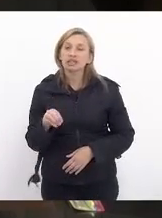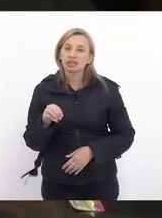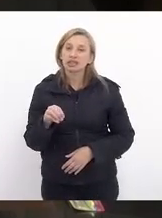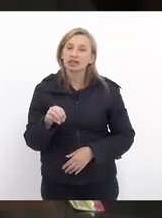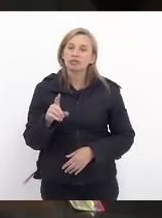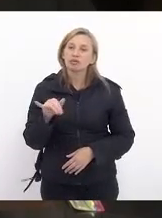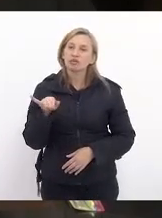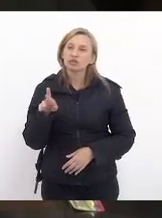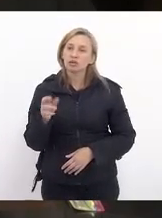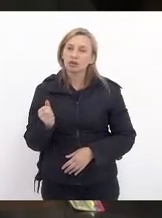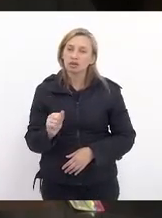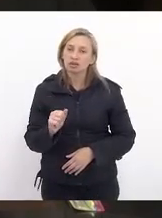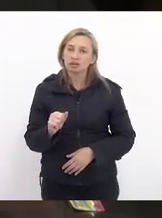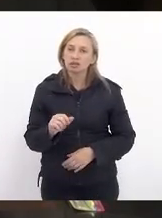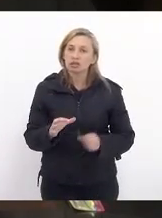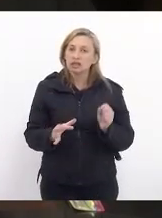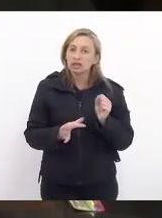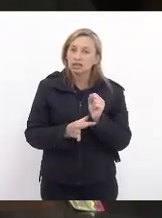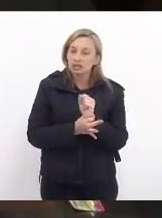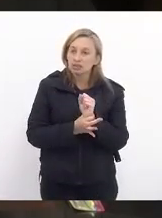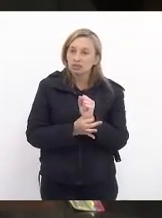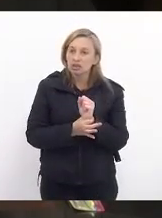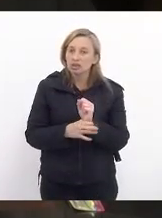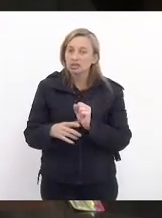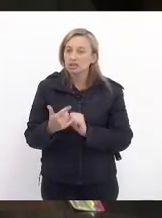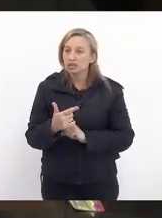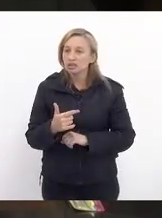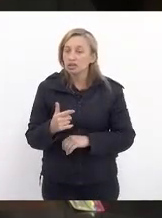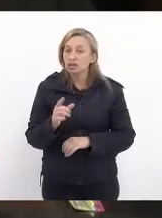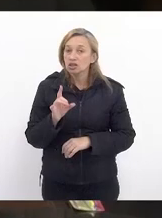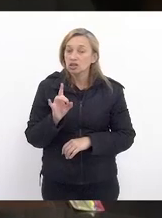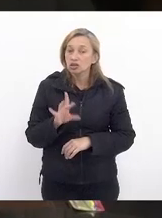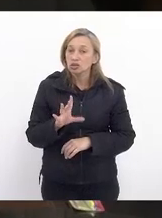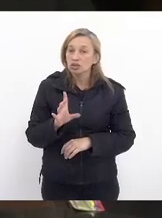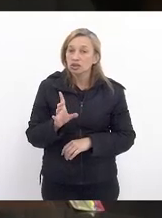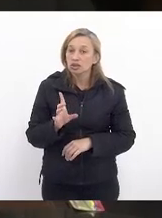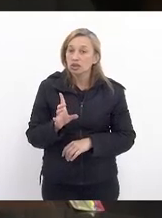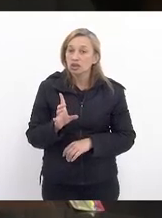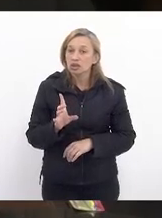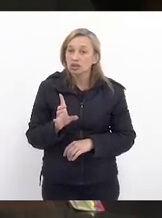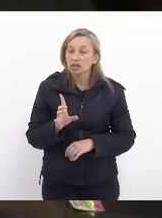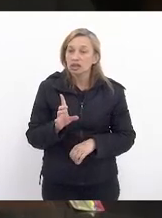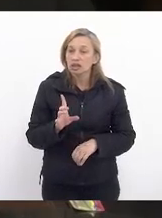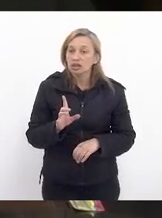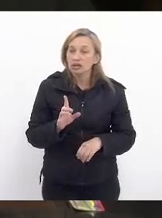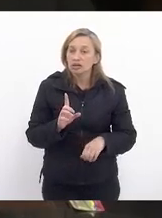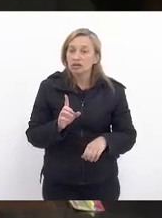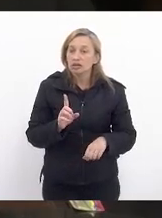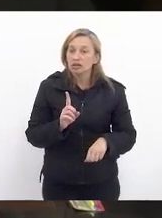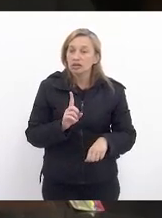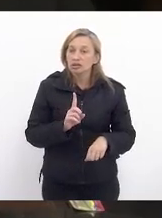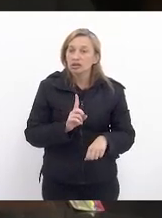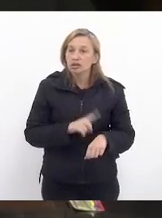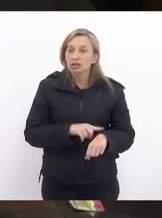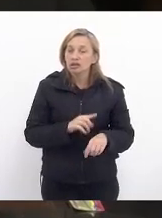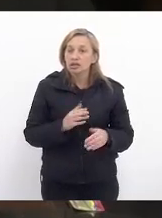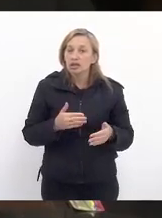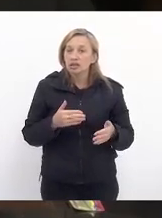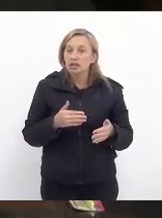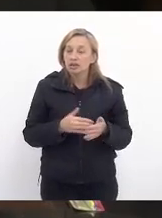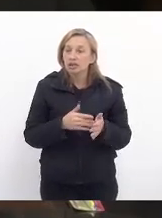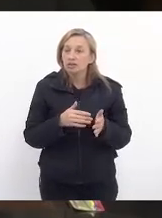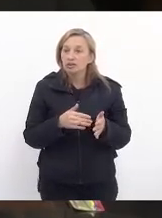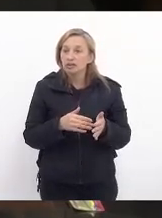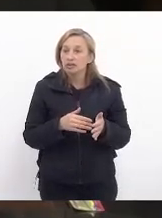sequer garante sequer garante que haverá prorrogação do pagamento o filho ao longo de 2022